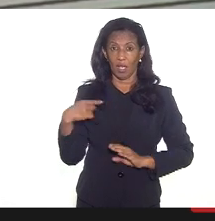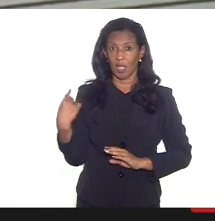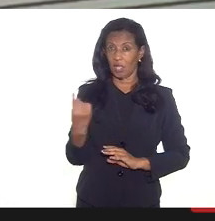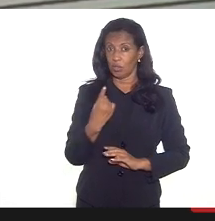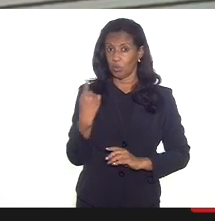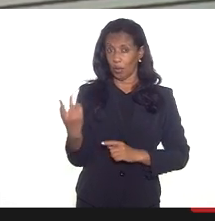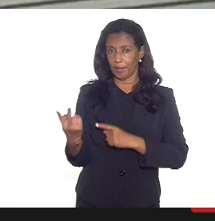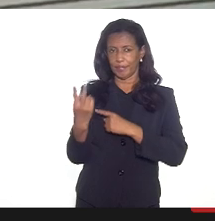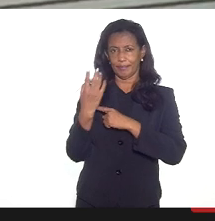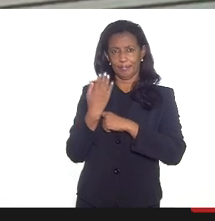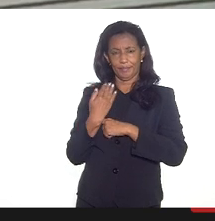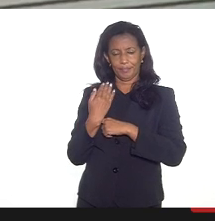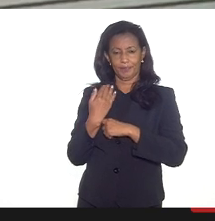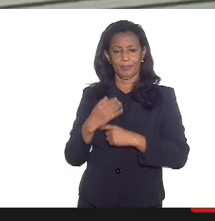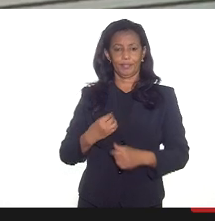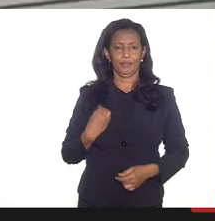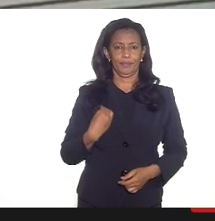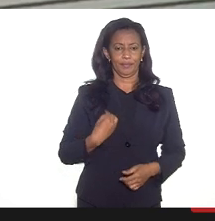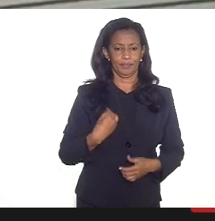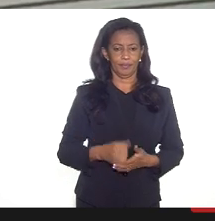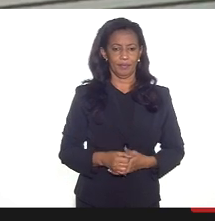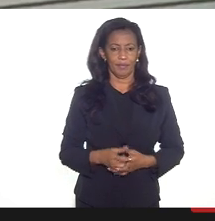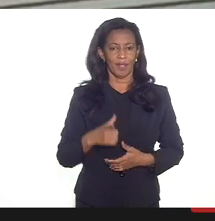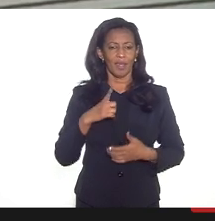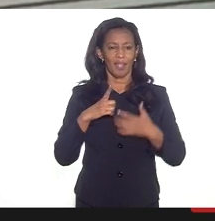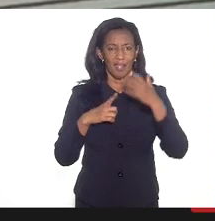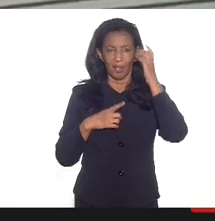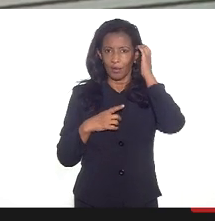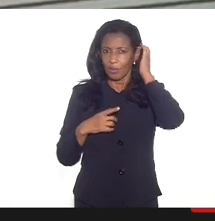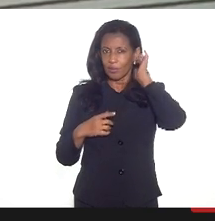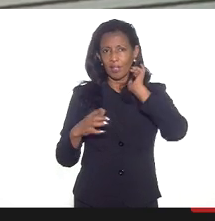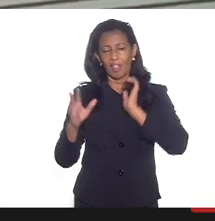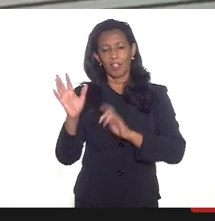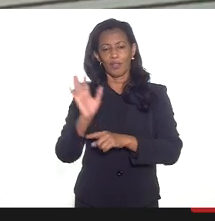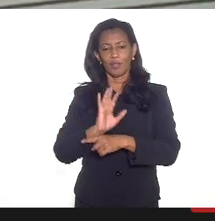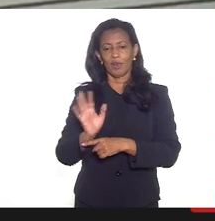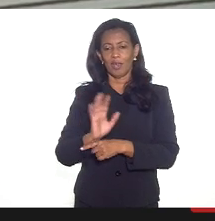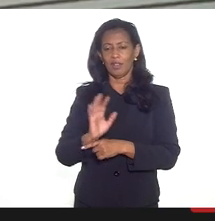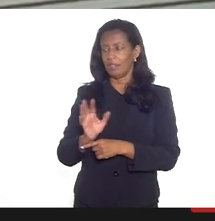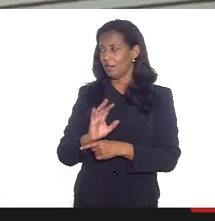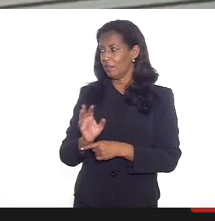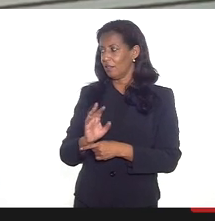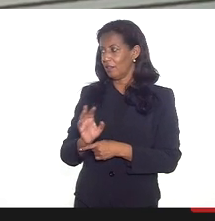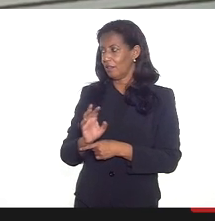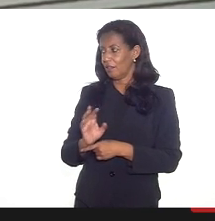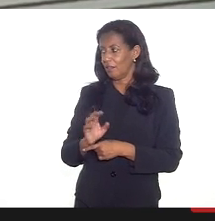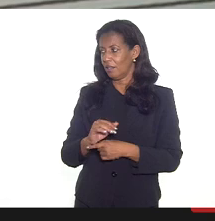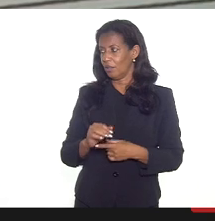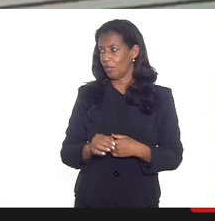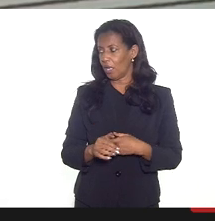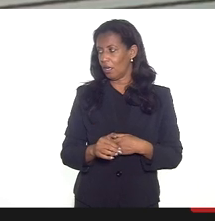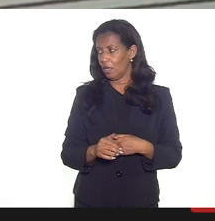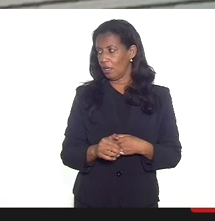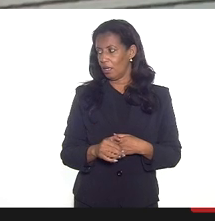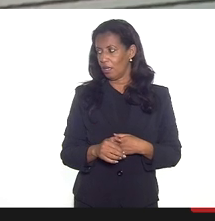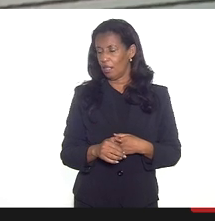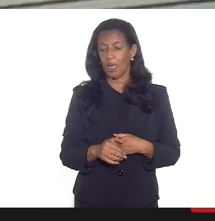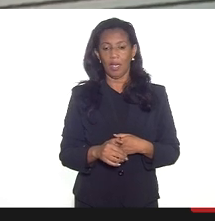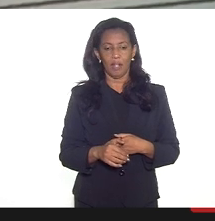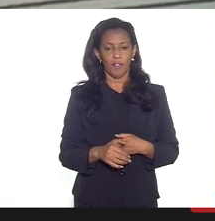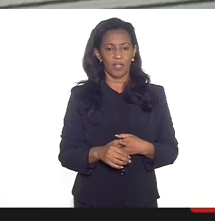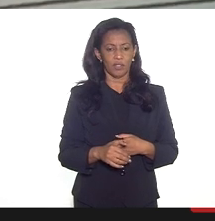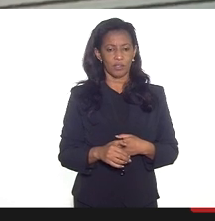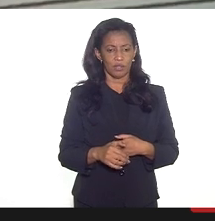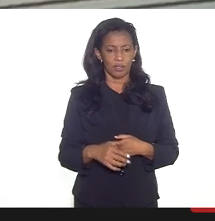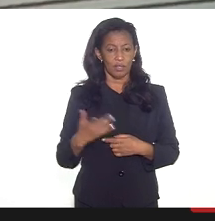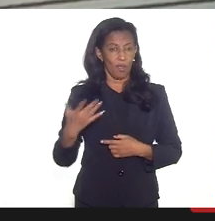favor. Né? Se for possível, tem esse vídeo de 5 minutos, e se o arquivo que eu mandei deu certo, ele poderá ser